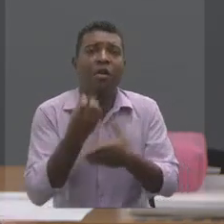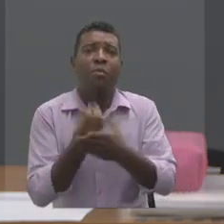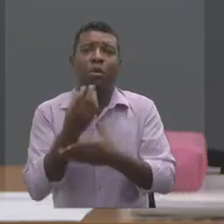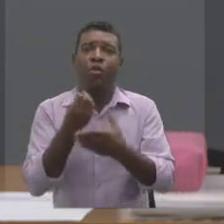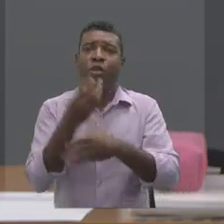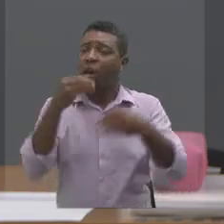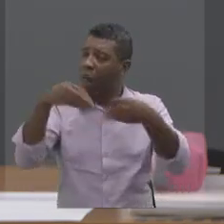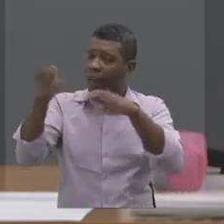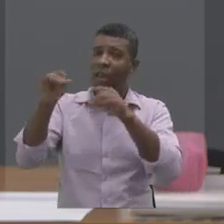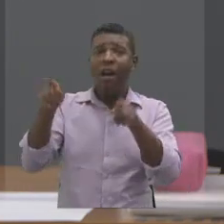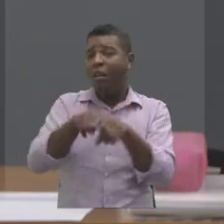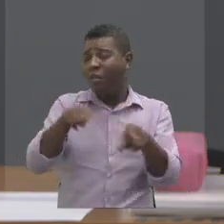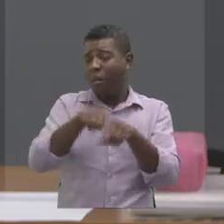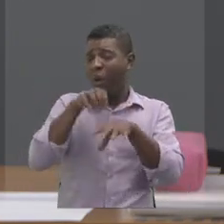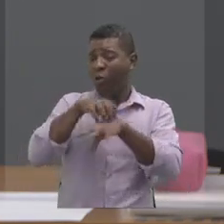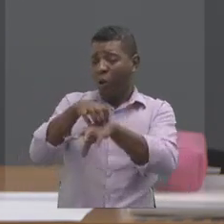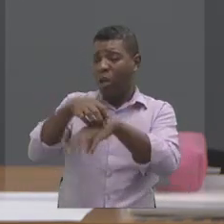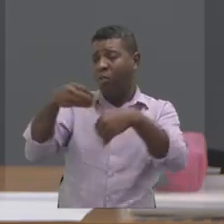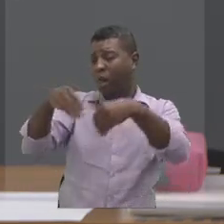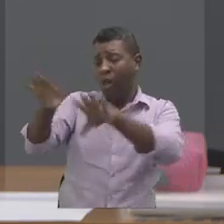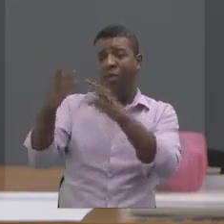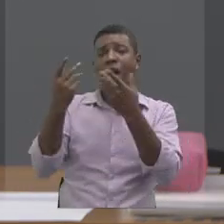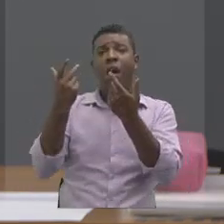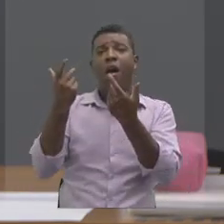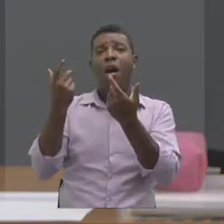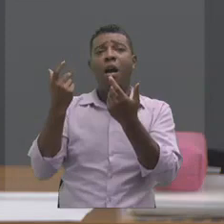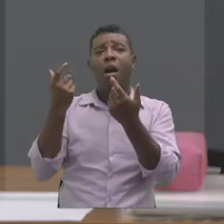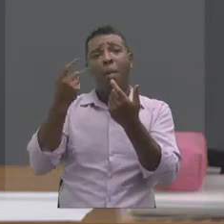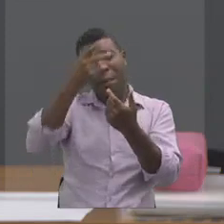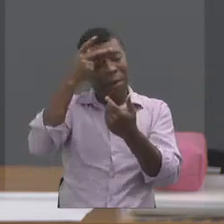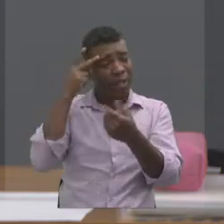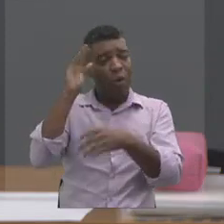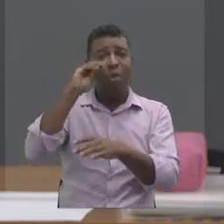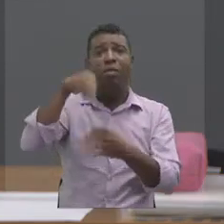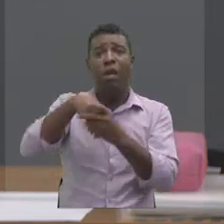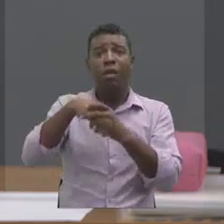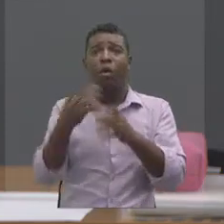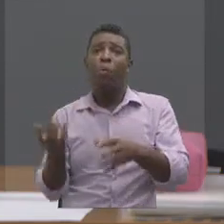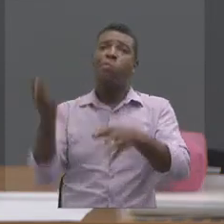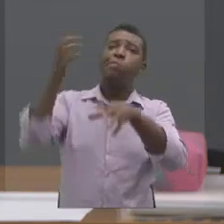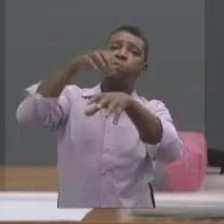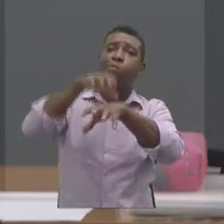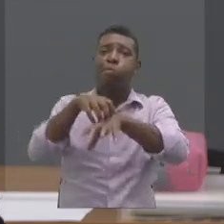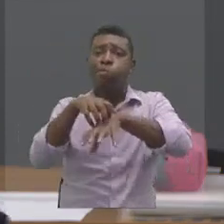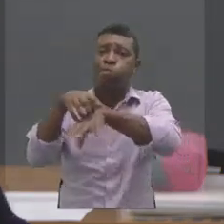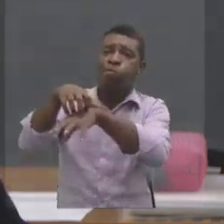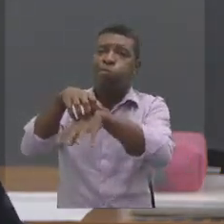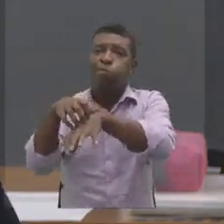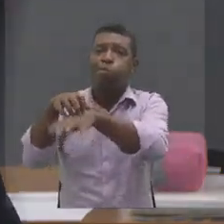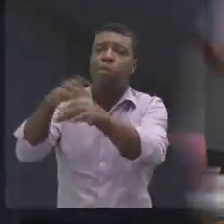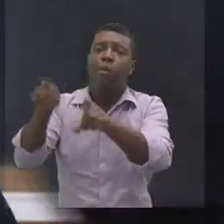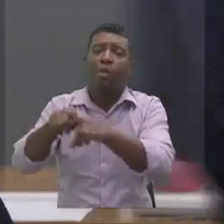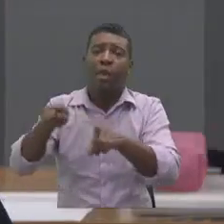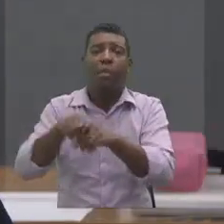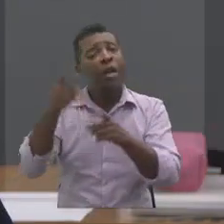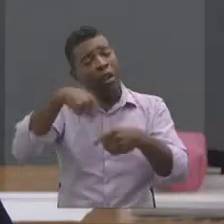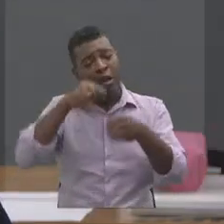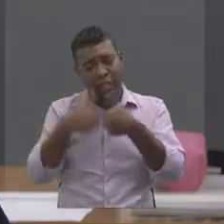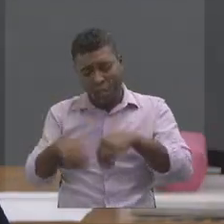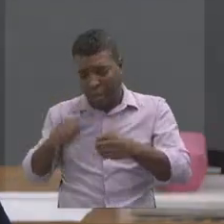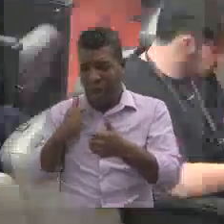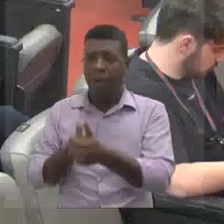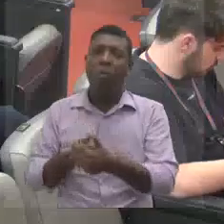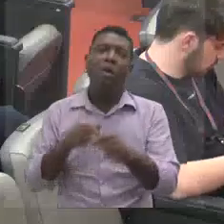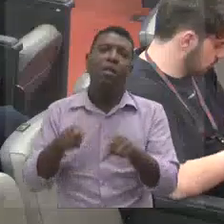Turismo e Transporte passageiro é um tema que a gente tem né acompanhado com bastante cuidado no âmbito da semifre